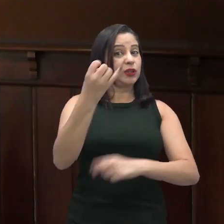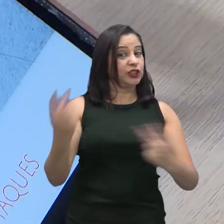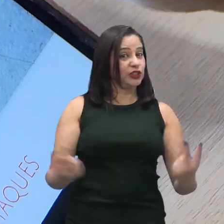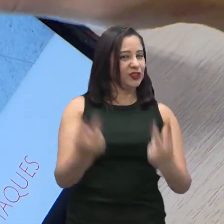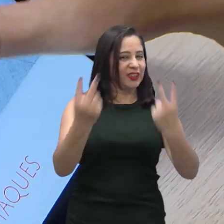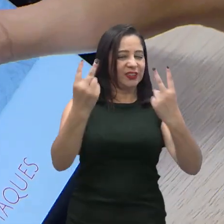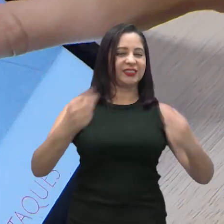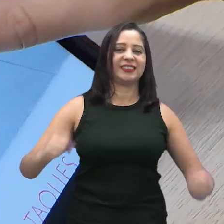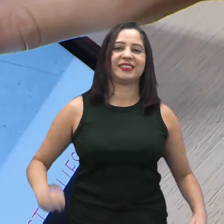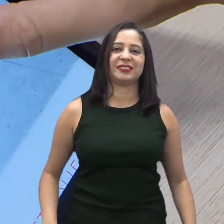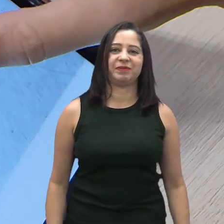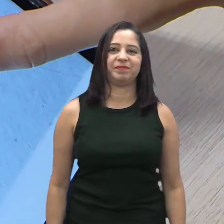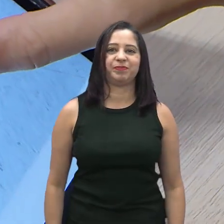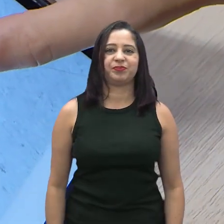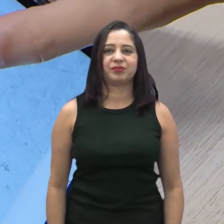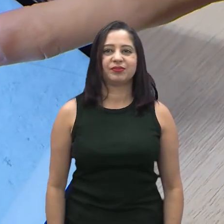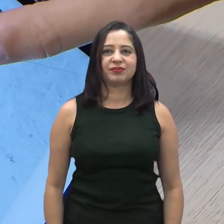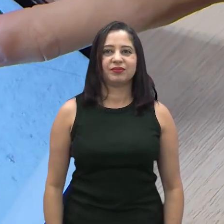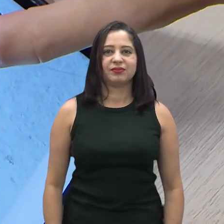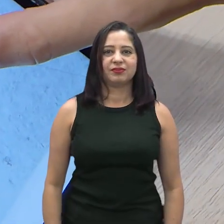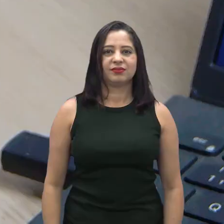né?